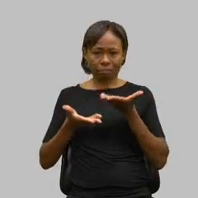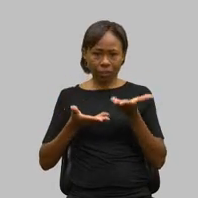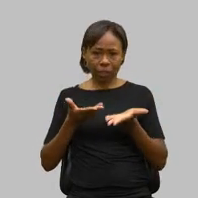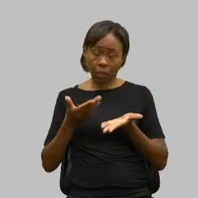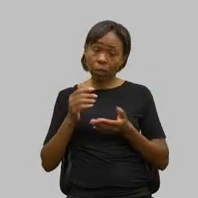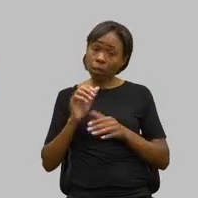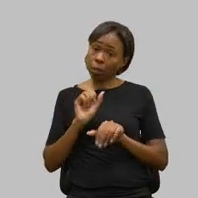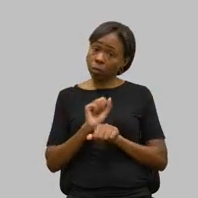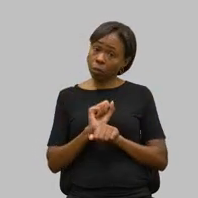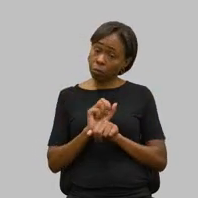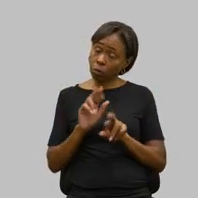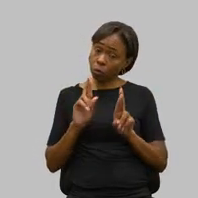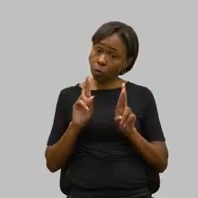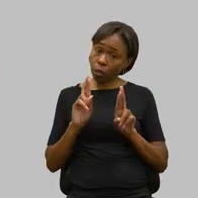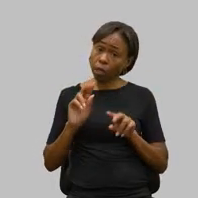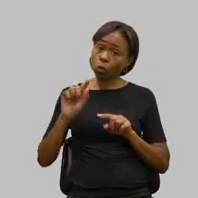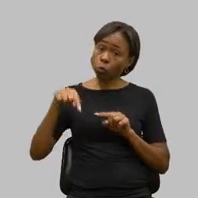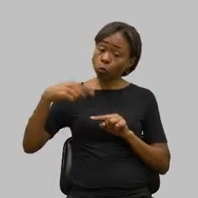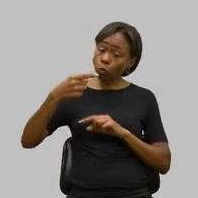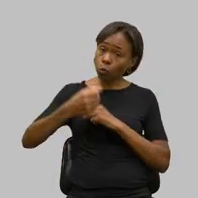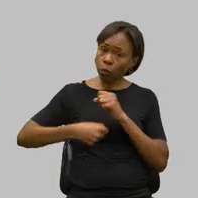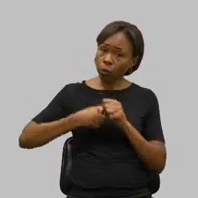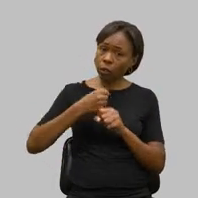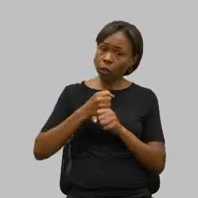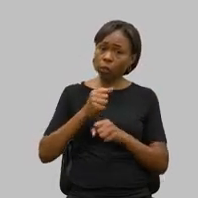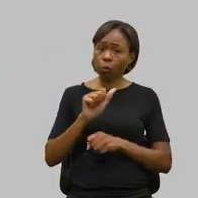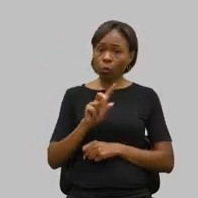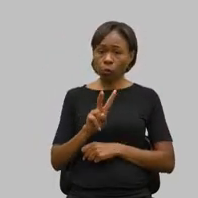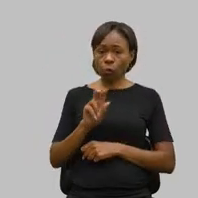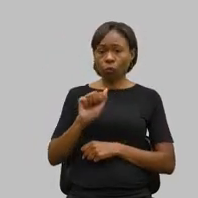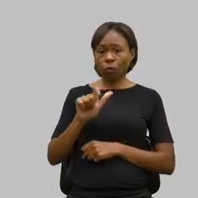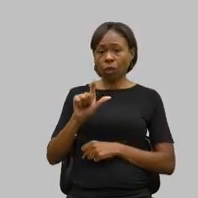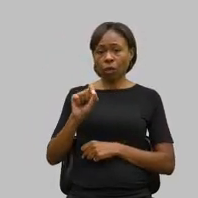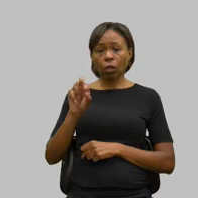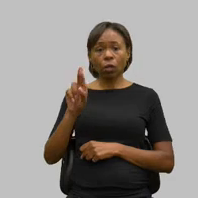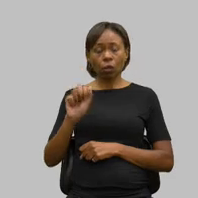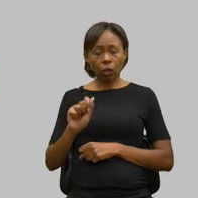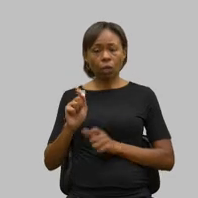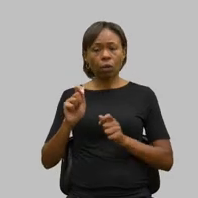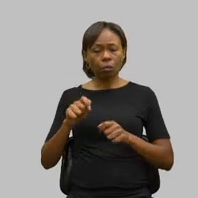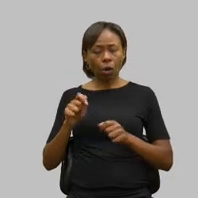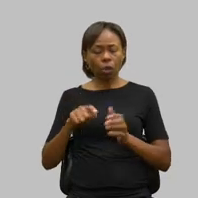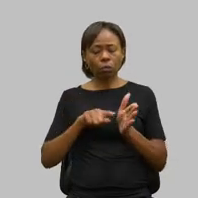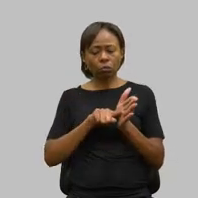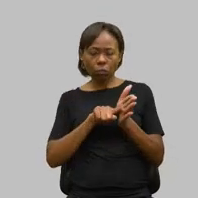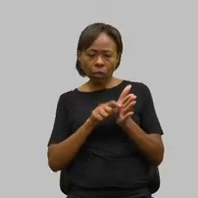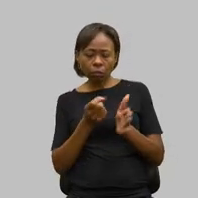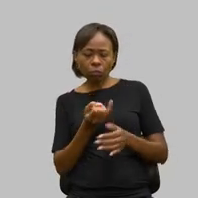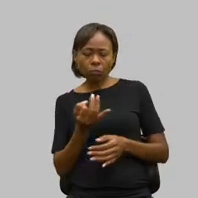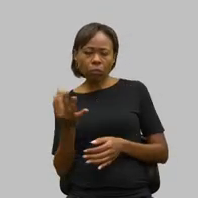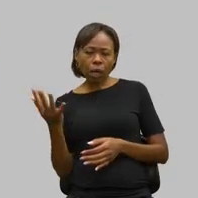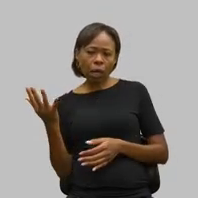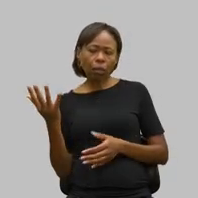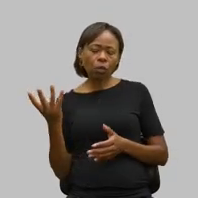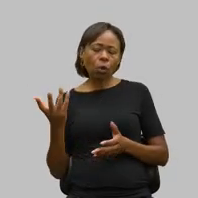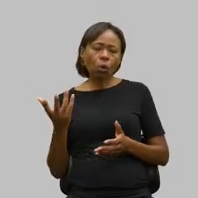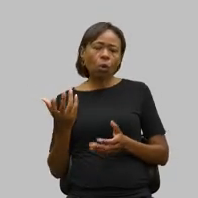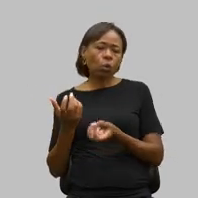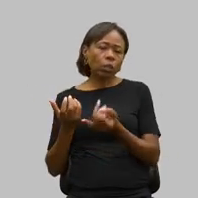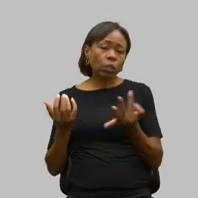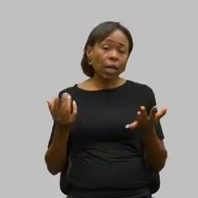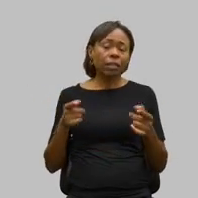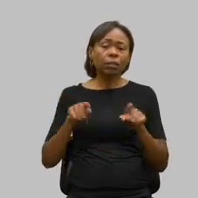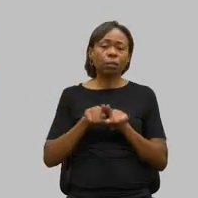próximos anos do Valora é conseguir mensurar não só a quantidade, mas a qualidade. e os bons hospitais vão se destacar.